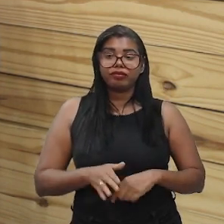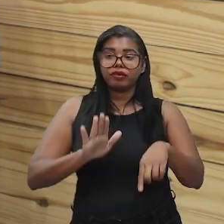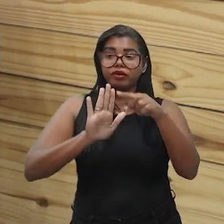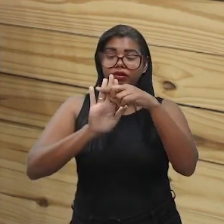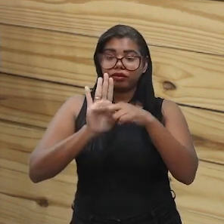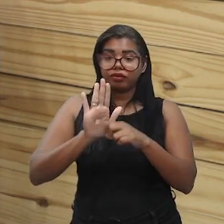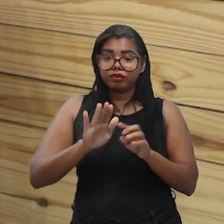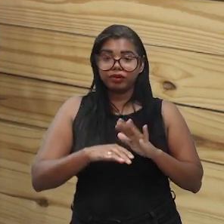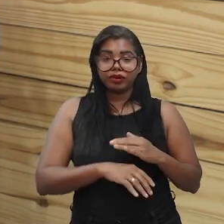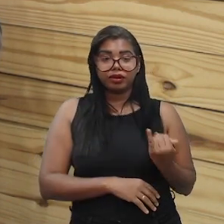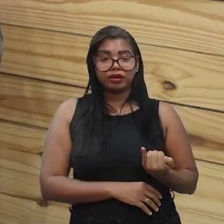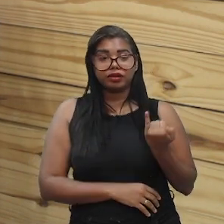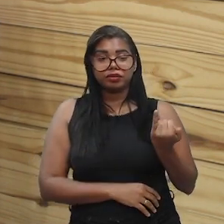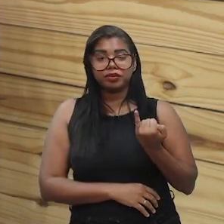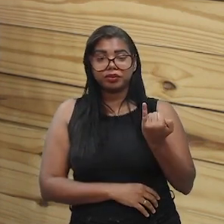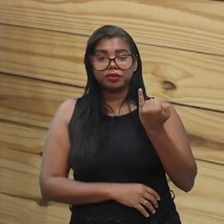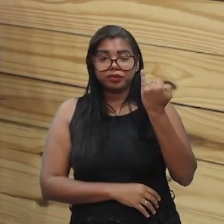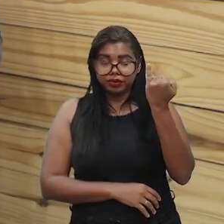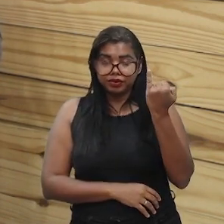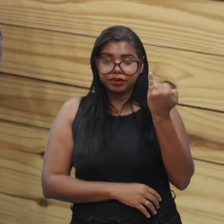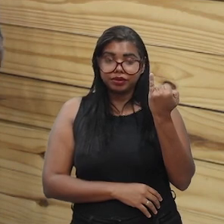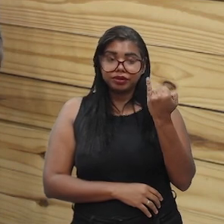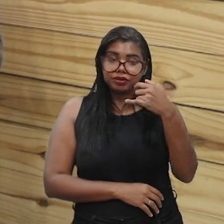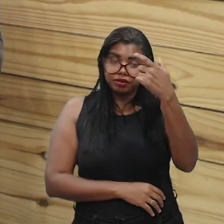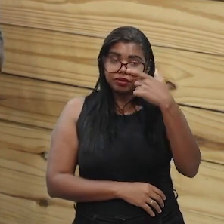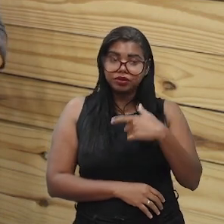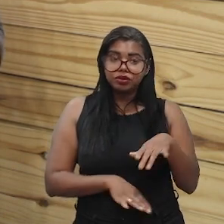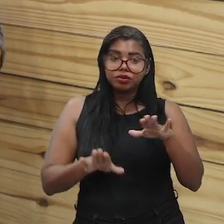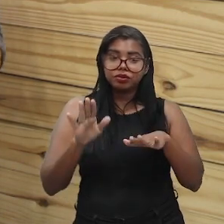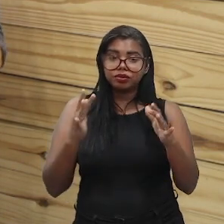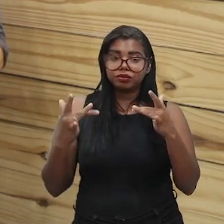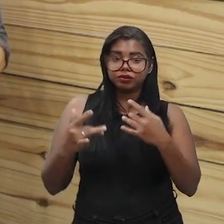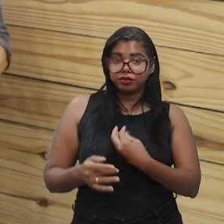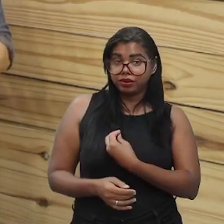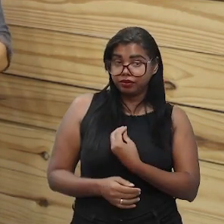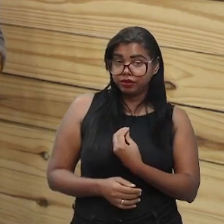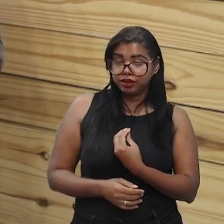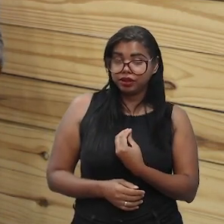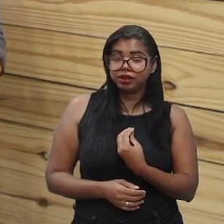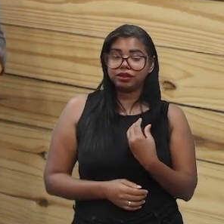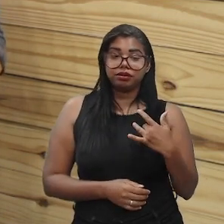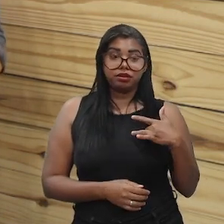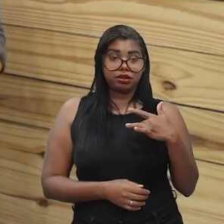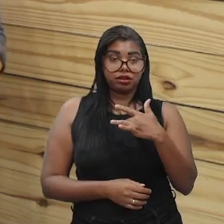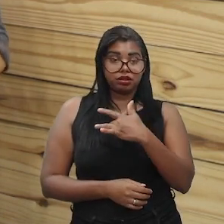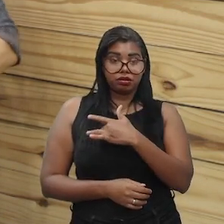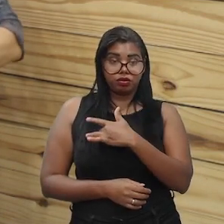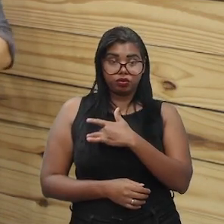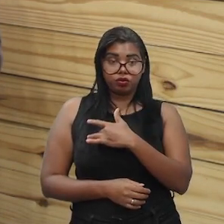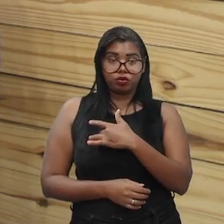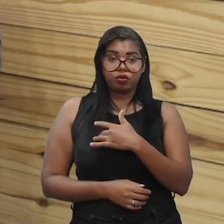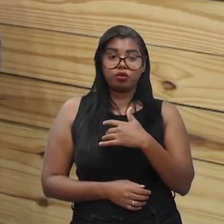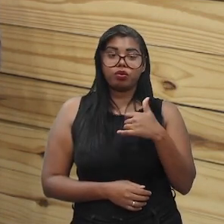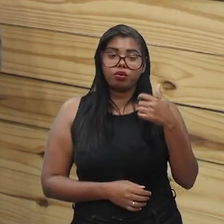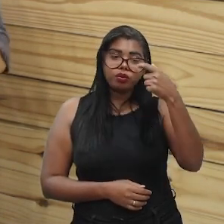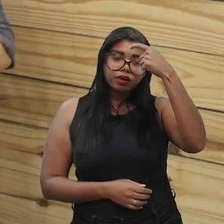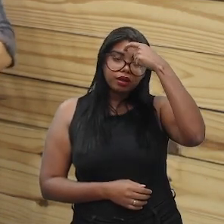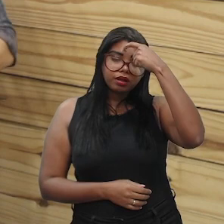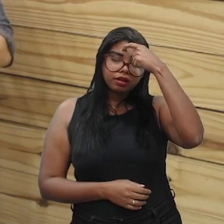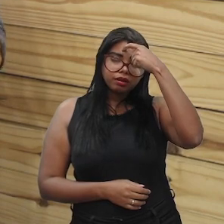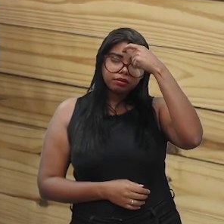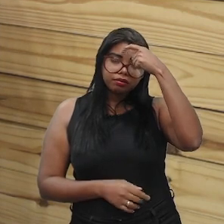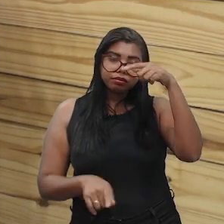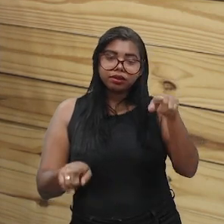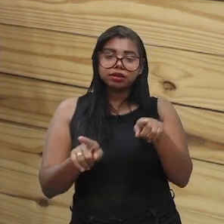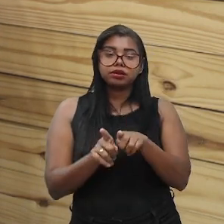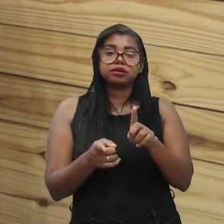muito importante. Se eu digo que é pessoal, eu vou cuidar, sobretudo, da minha vida, da minha saúde, a saúde mental. Então, até